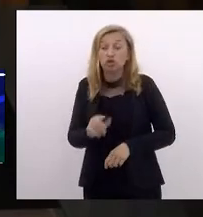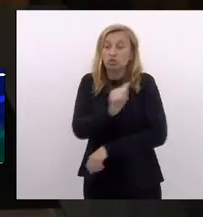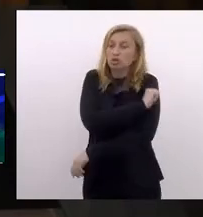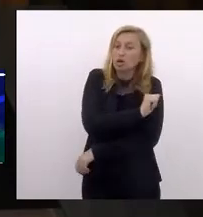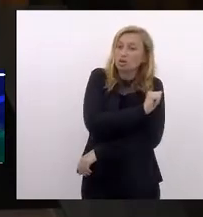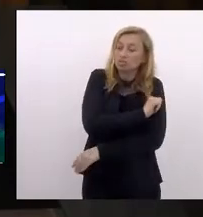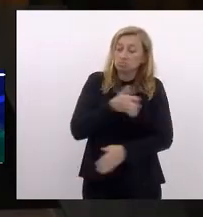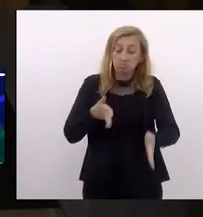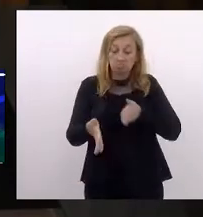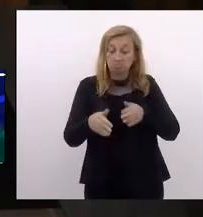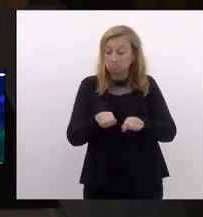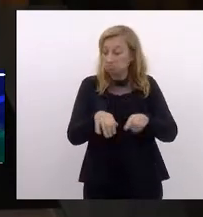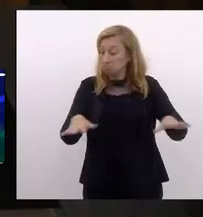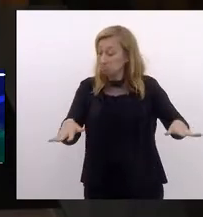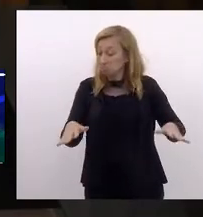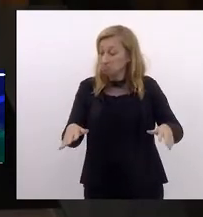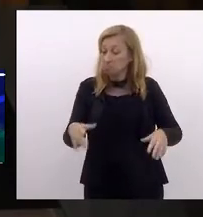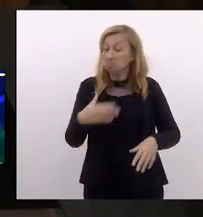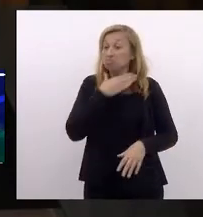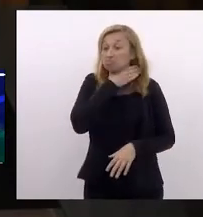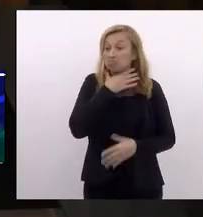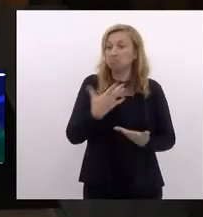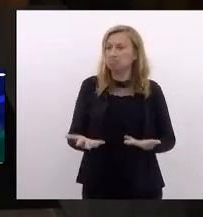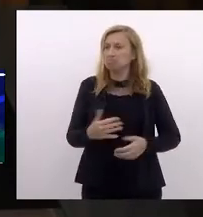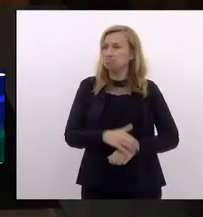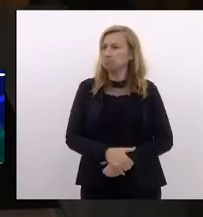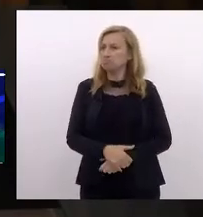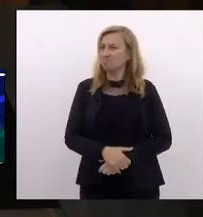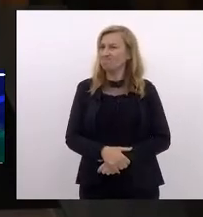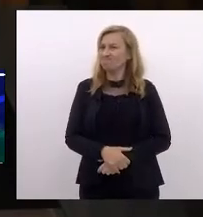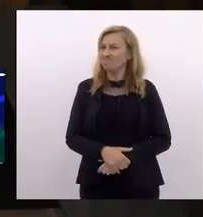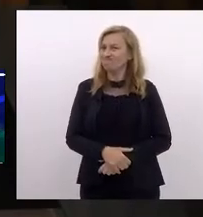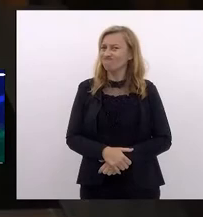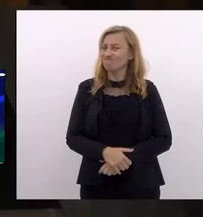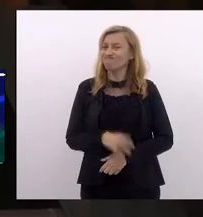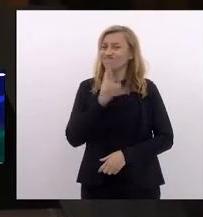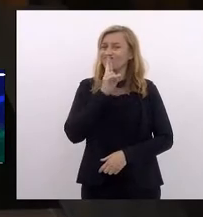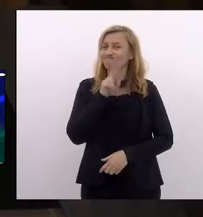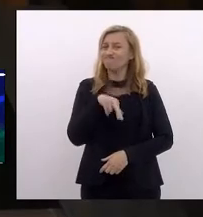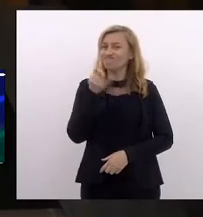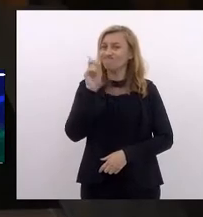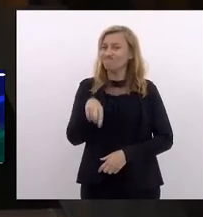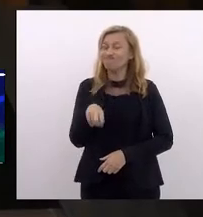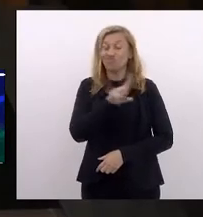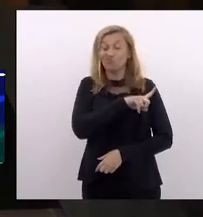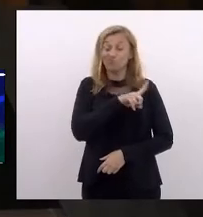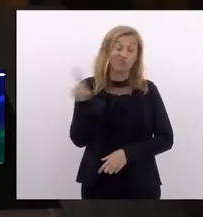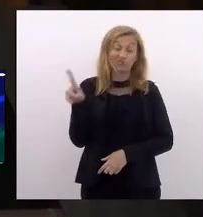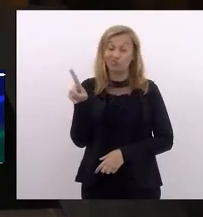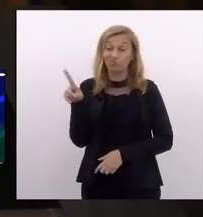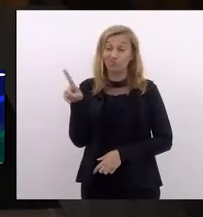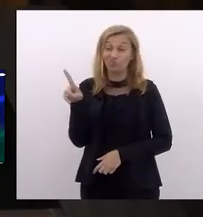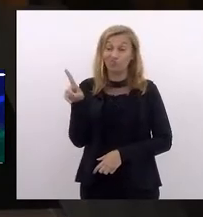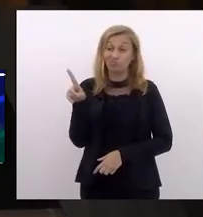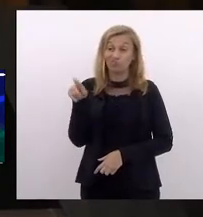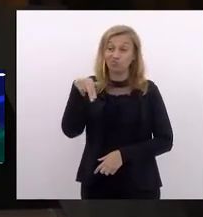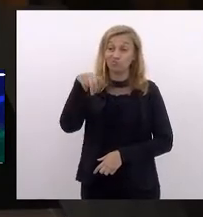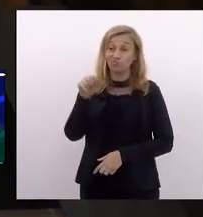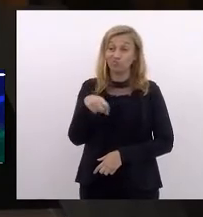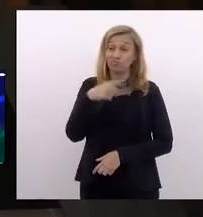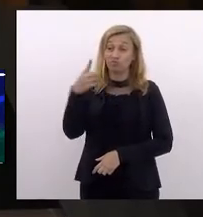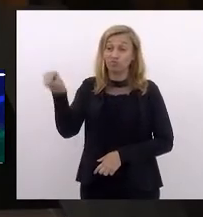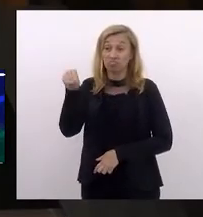Estudantes durante aquele período crítico da pandemia e a resposta é não e